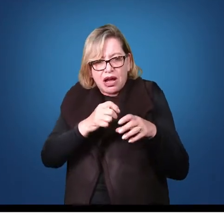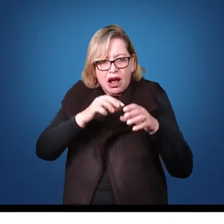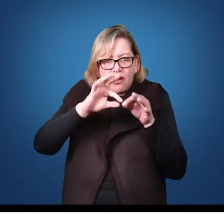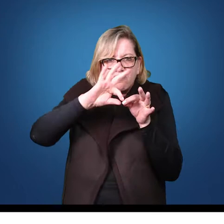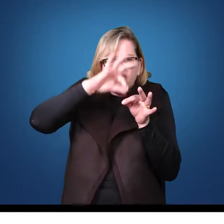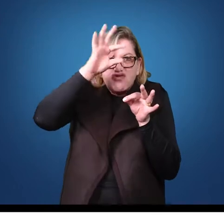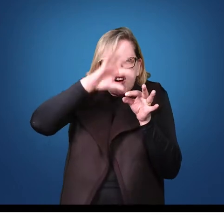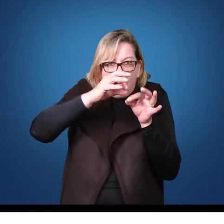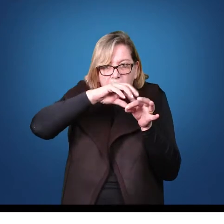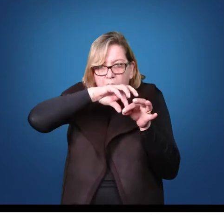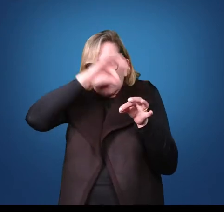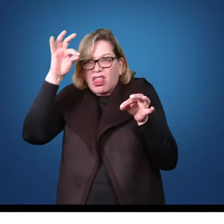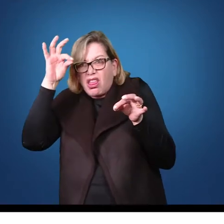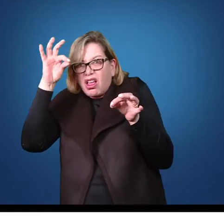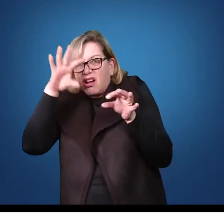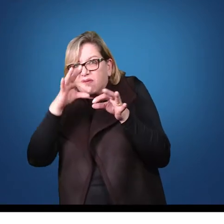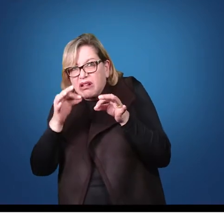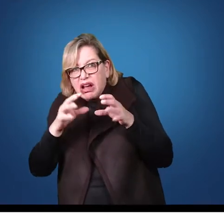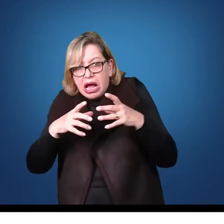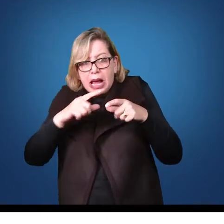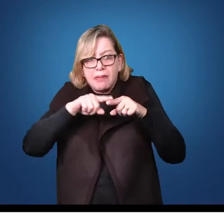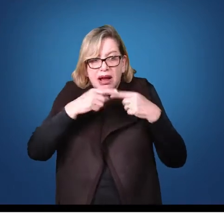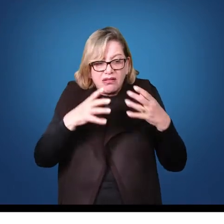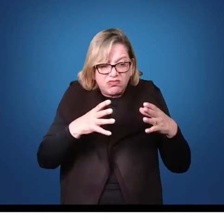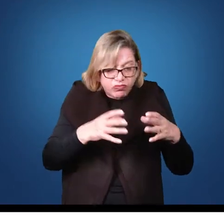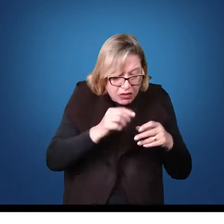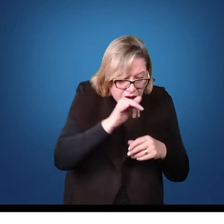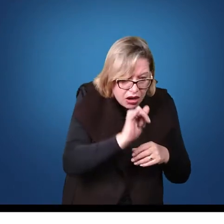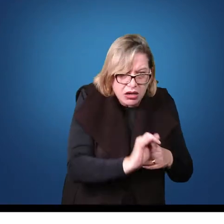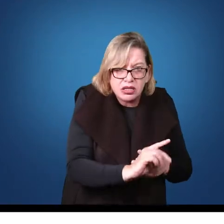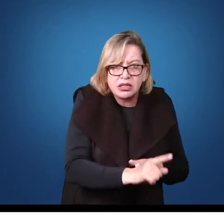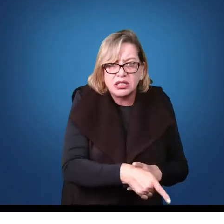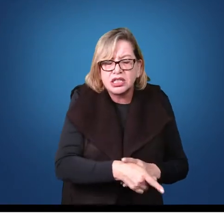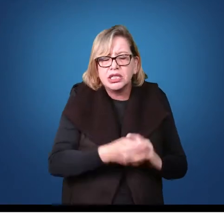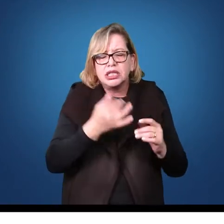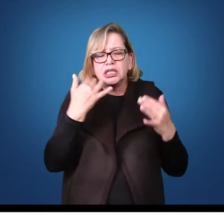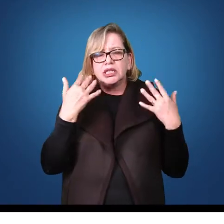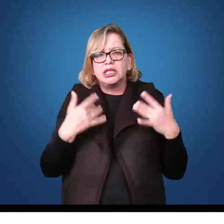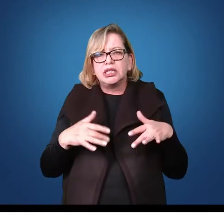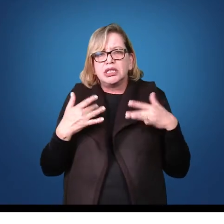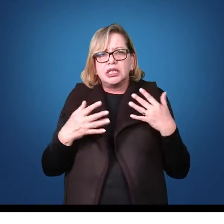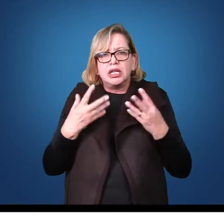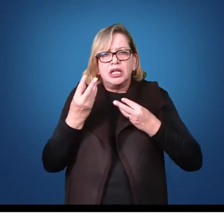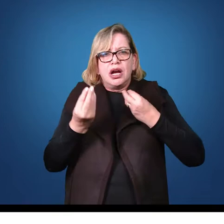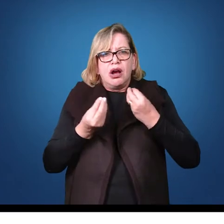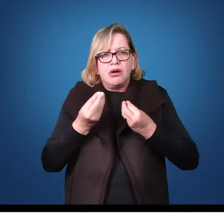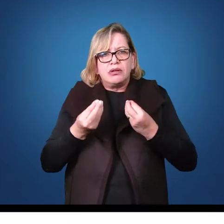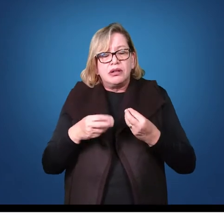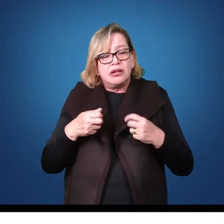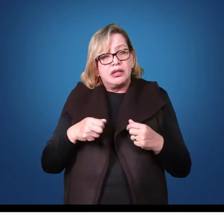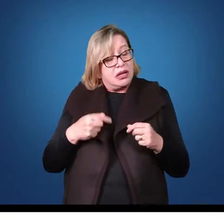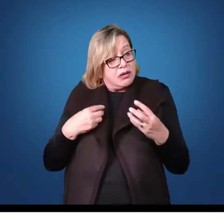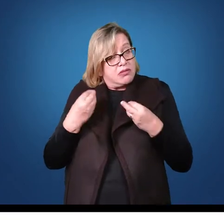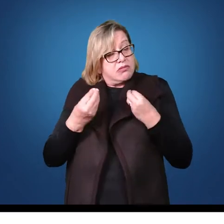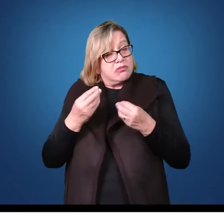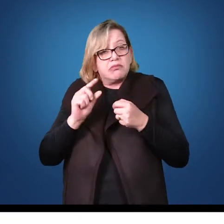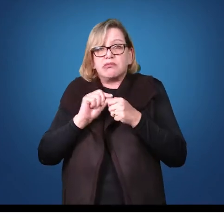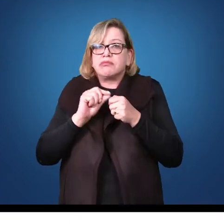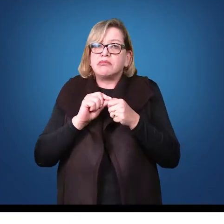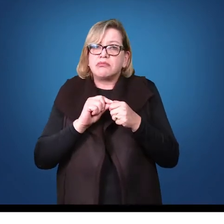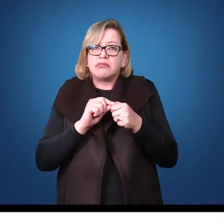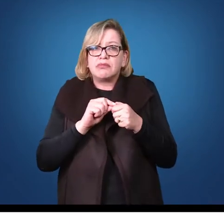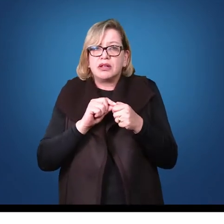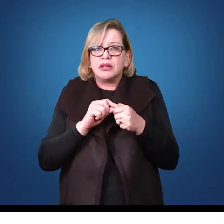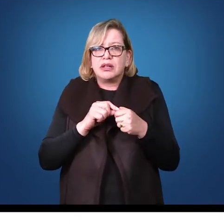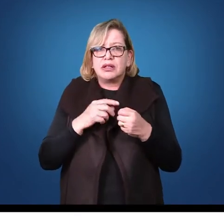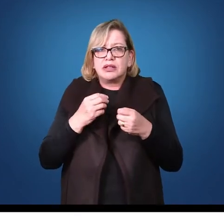mas não saiu o rabanete. E agora? Ai, vem cá. Vamos ter que dar um jeito. Vamos